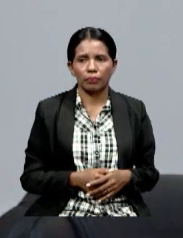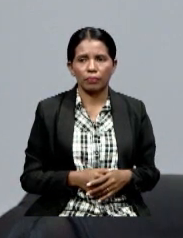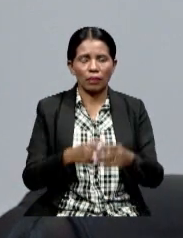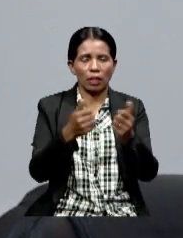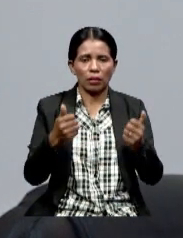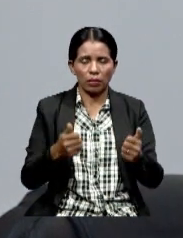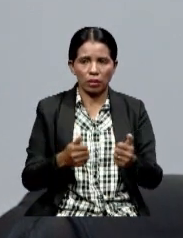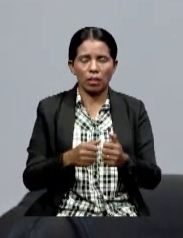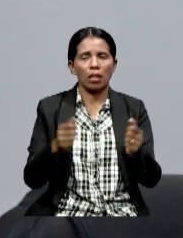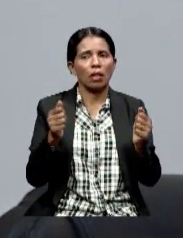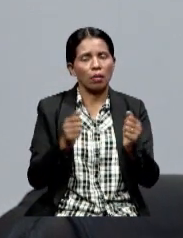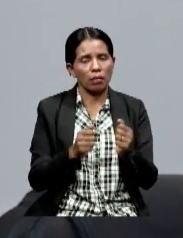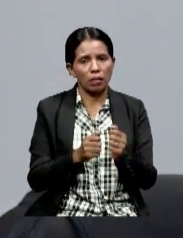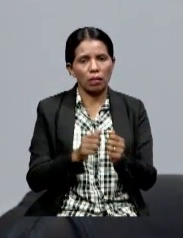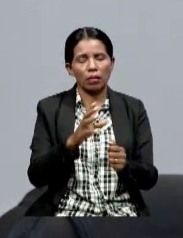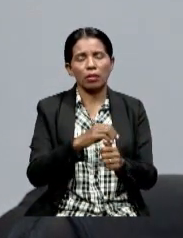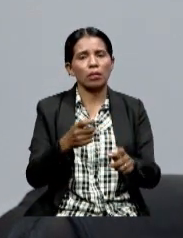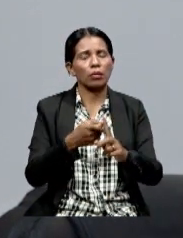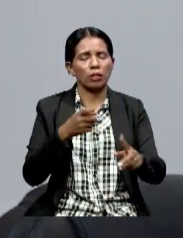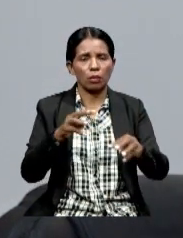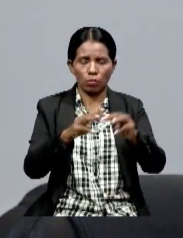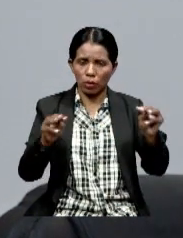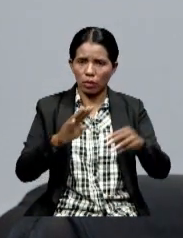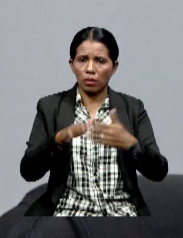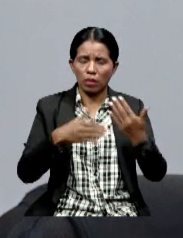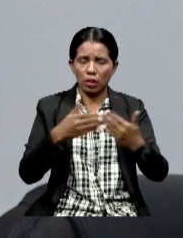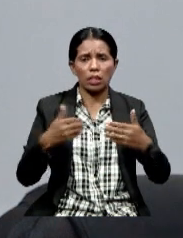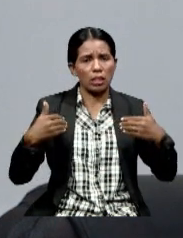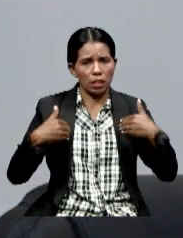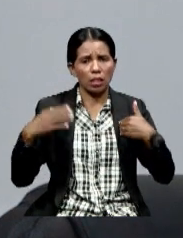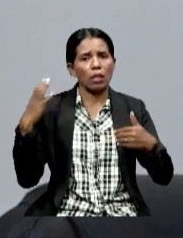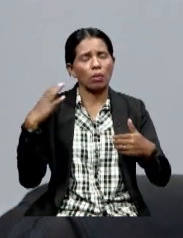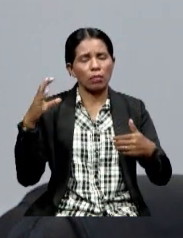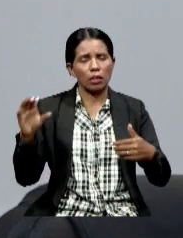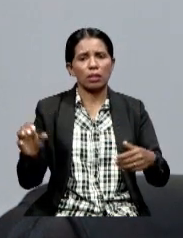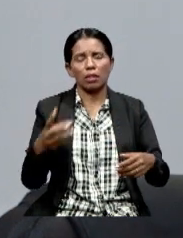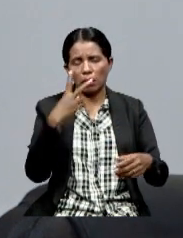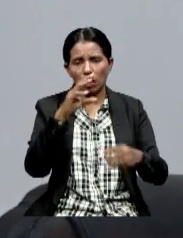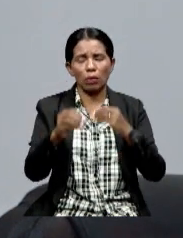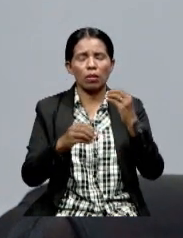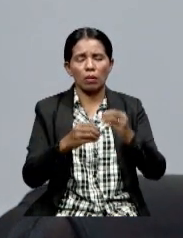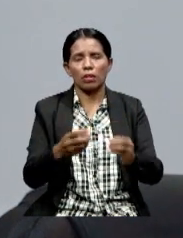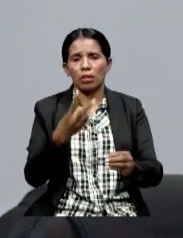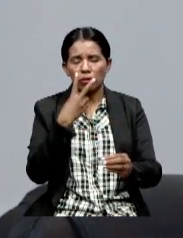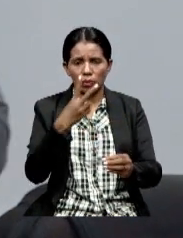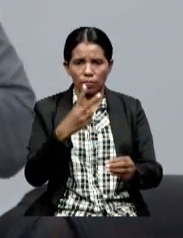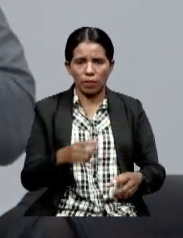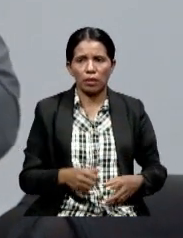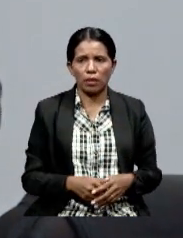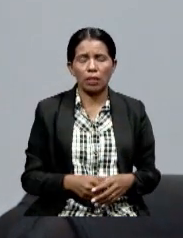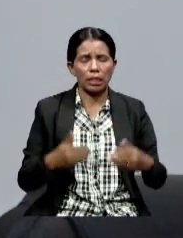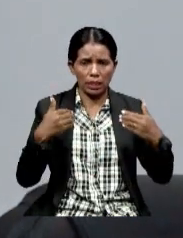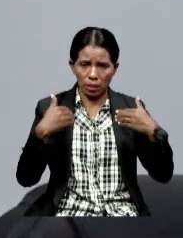Autoridades sanitárias em cada município. Portanto, ir a competência a tocar a cobrança do coelho. E vamos,